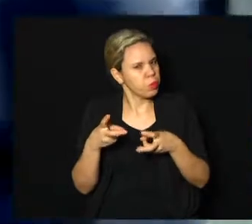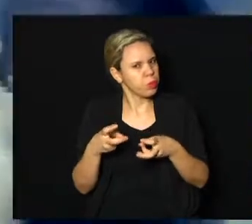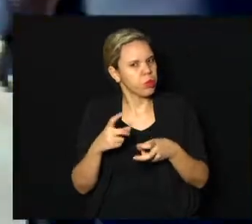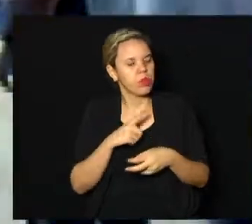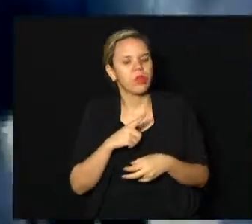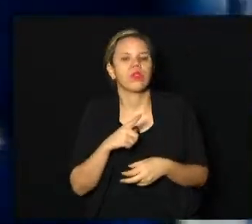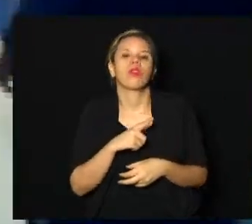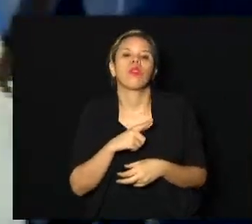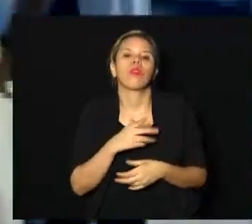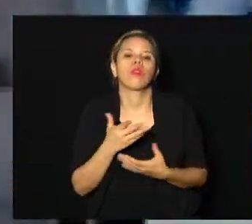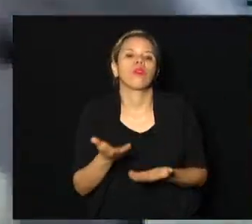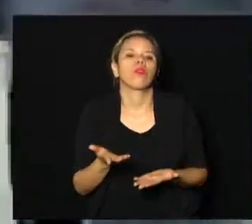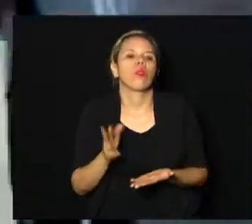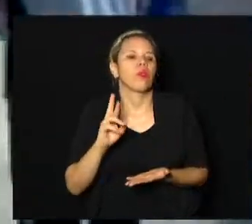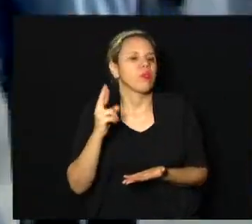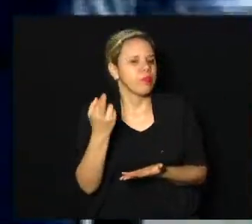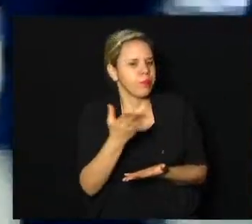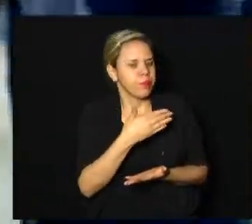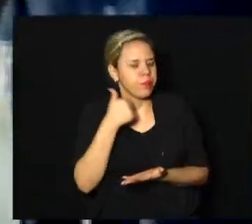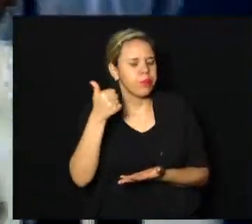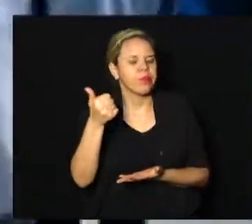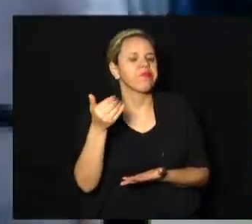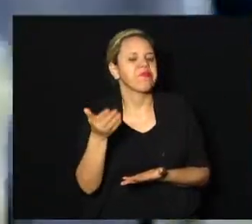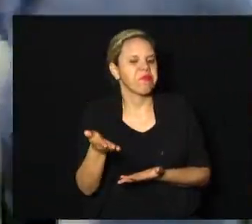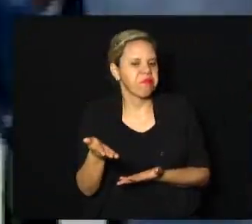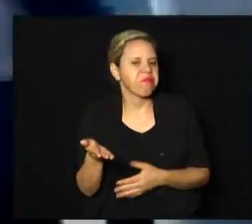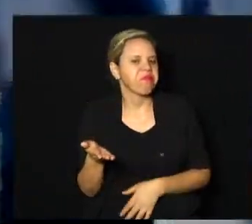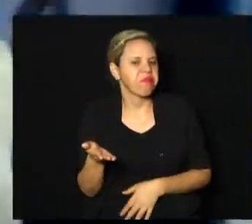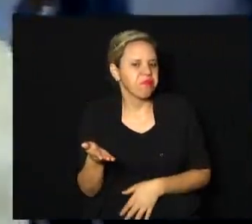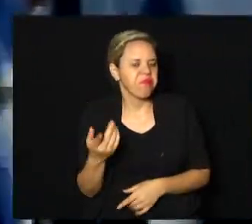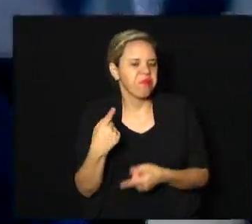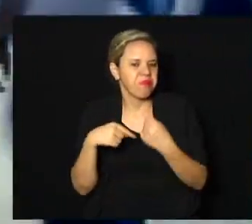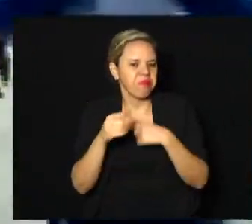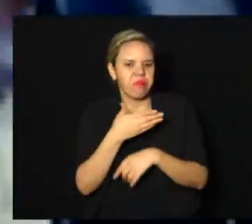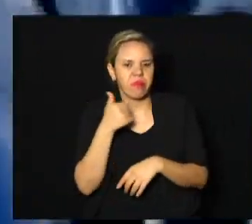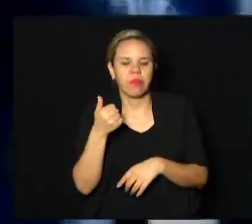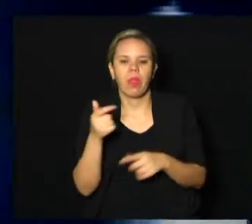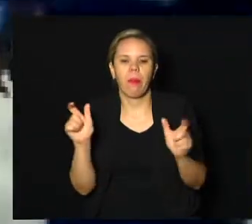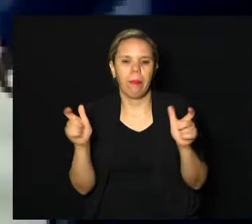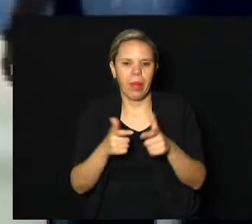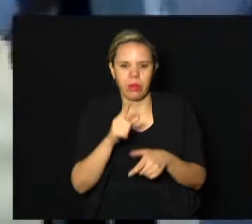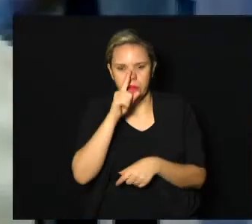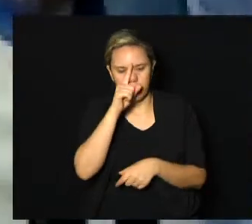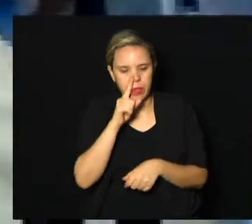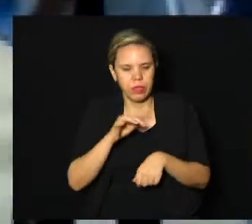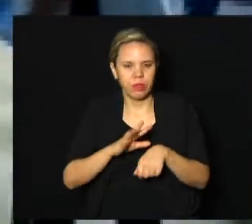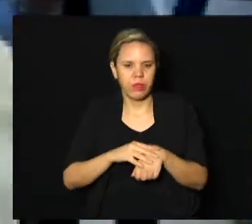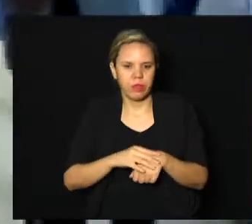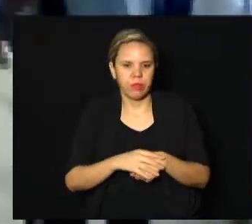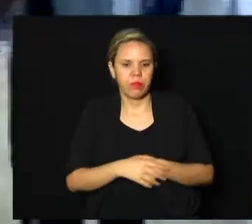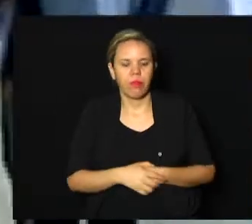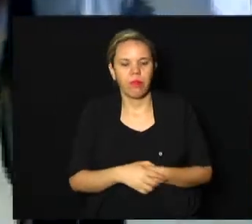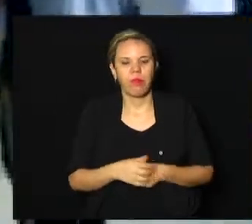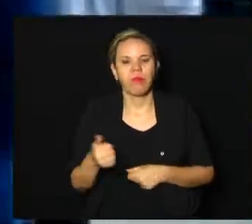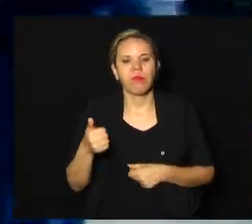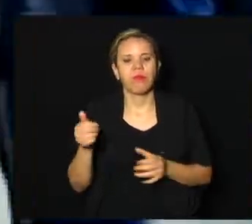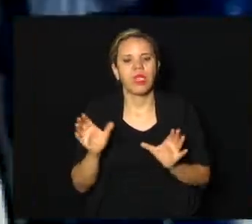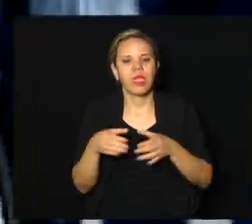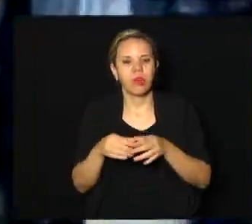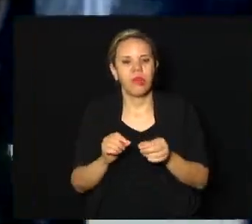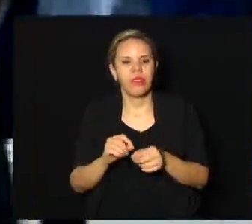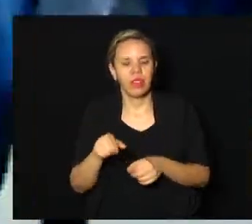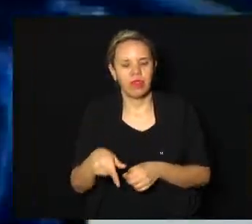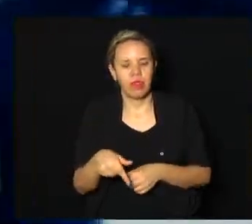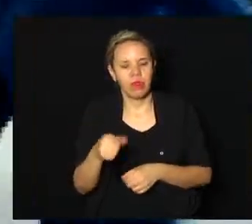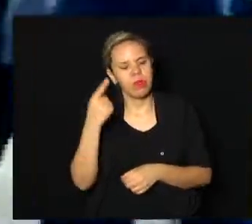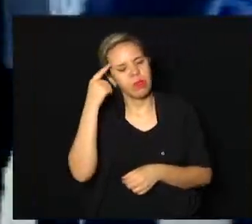tinha um resultado, uma performance melhor e menos risco de lesão, né? A primeira equipe que fez isso,